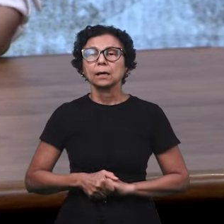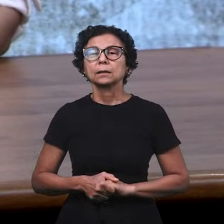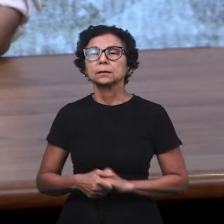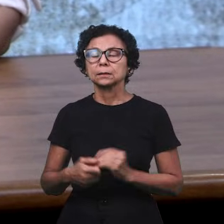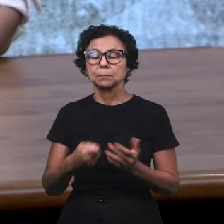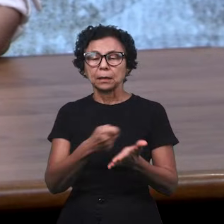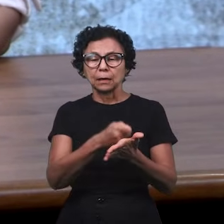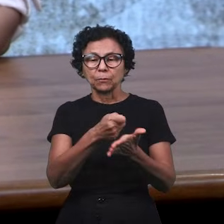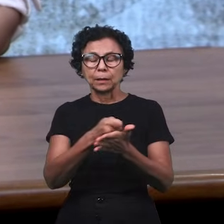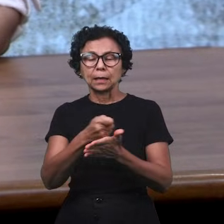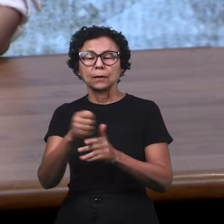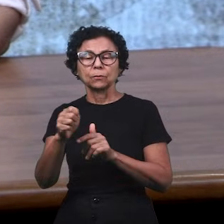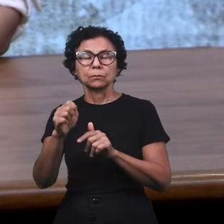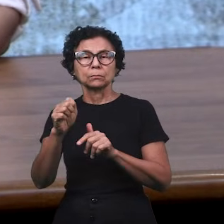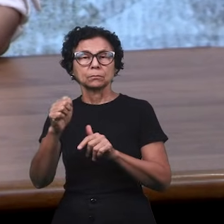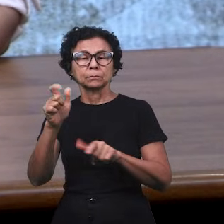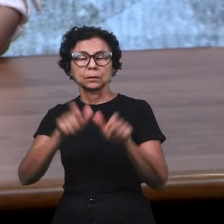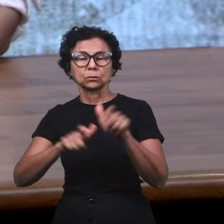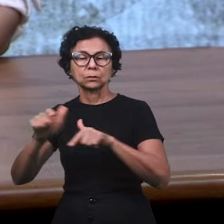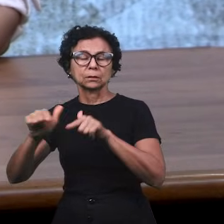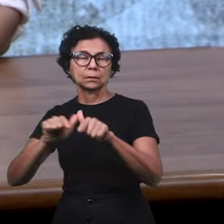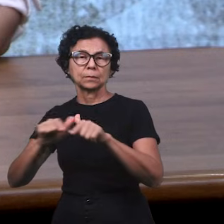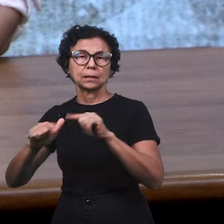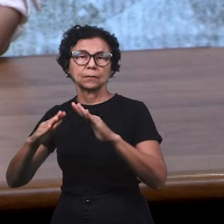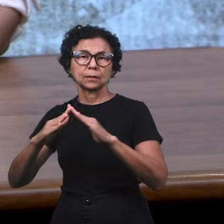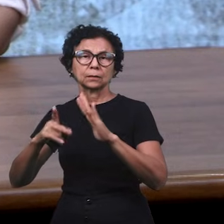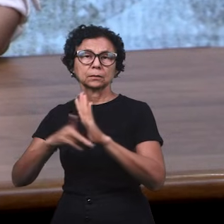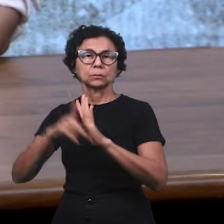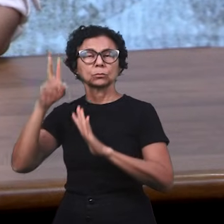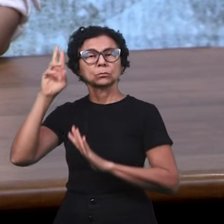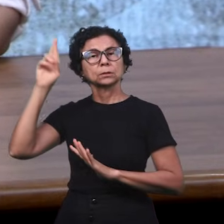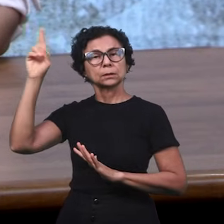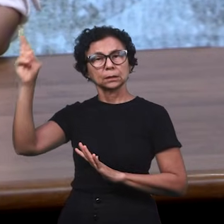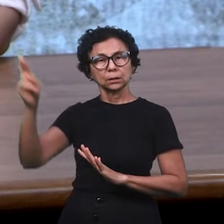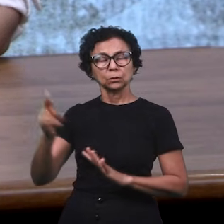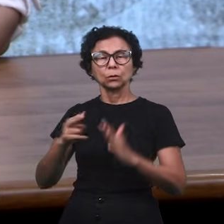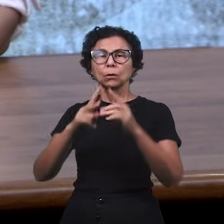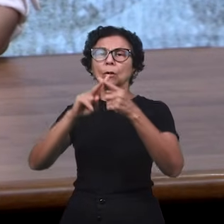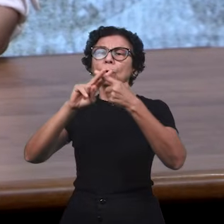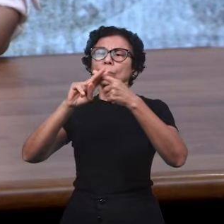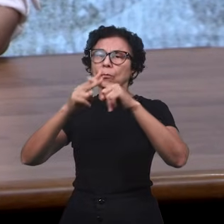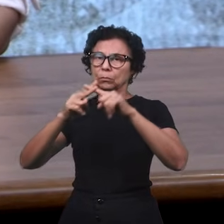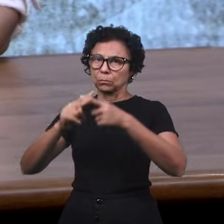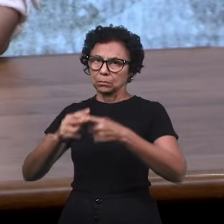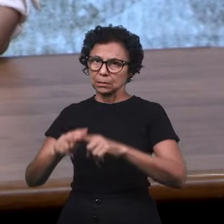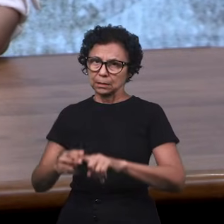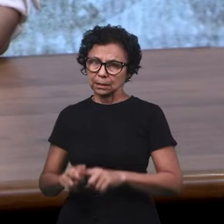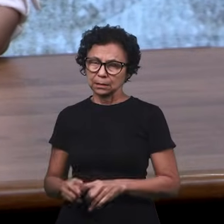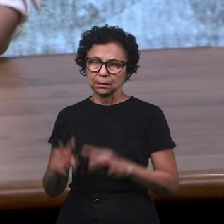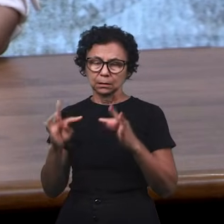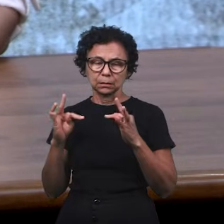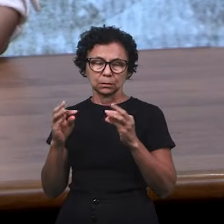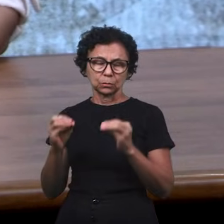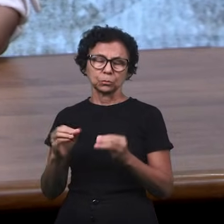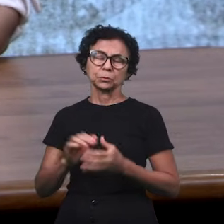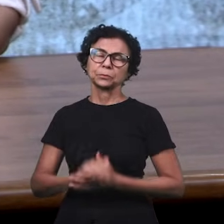obra e trabalhavam na casa do Senhor para consertarem e repararem a